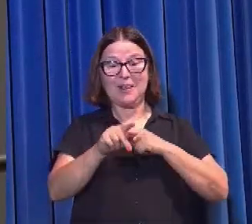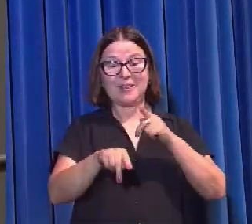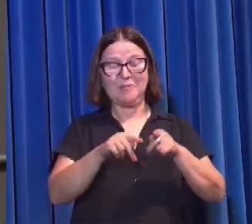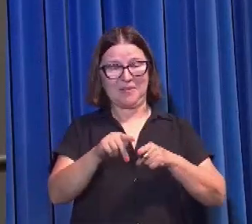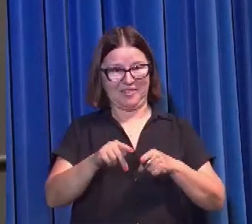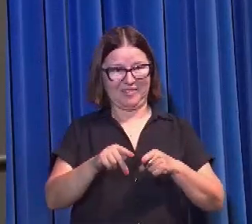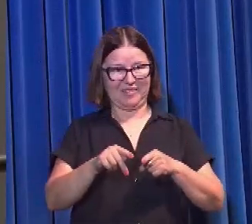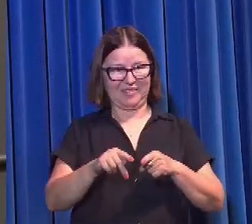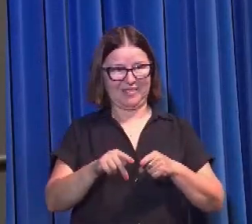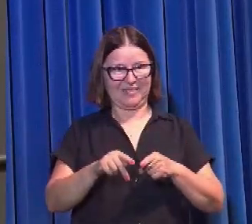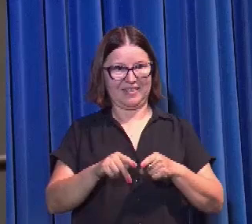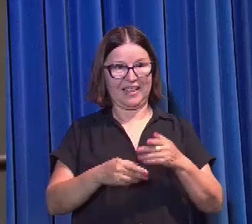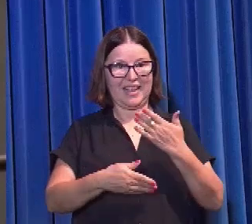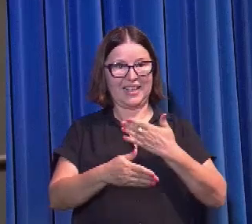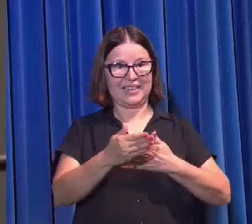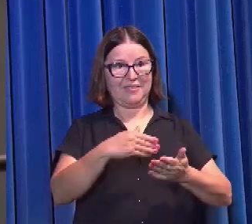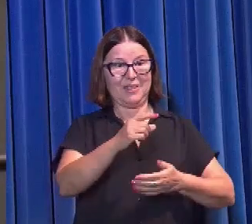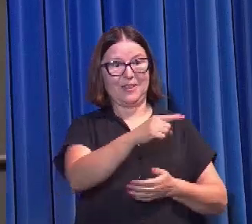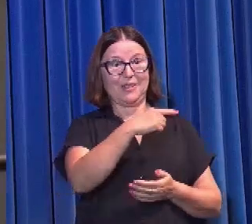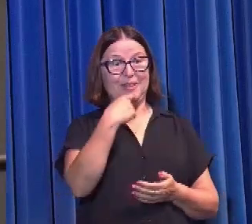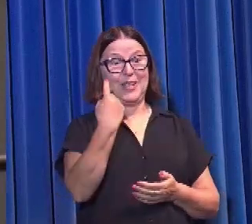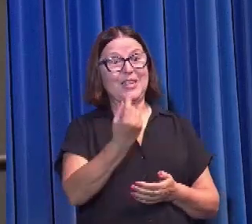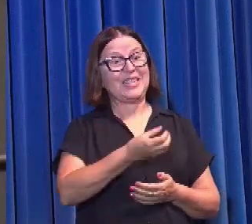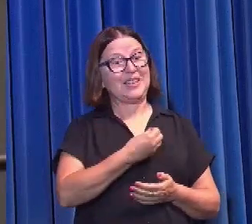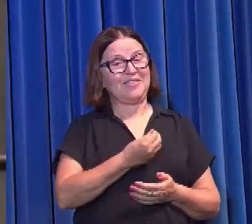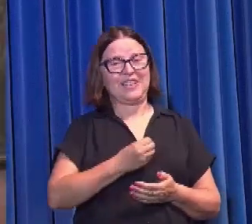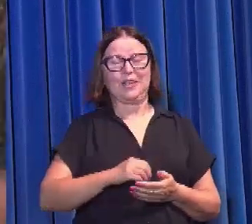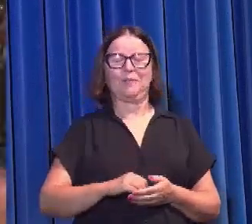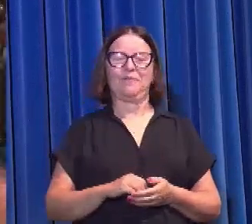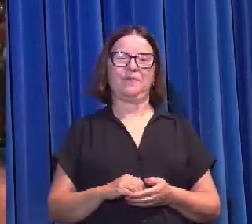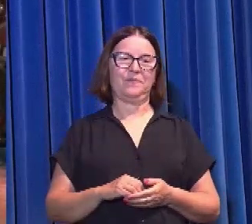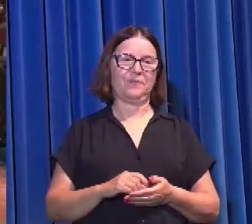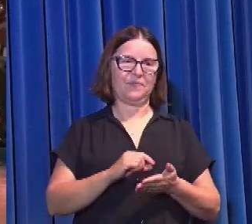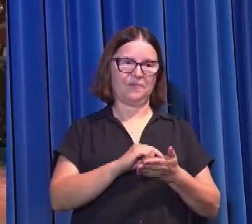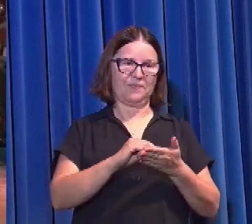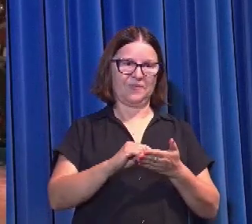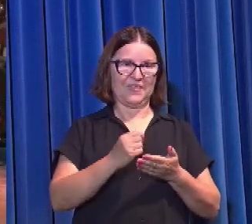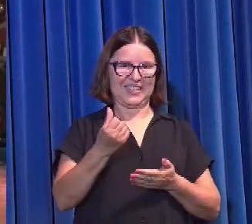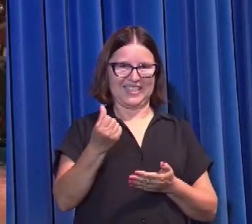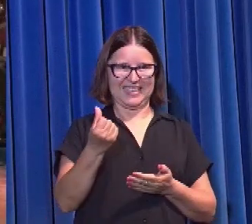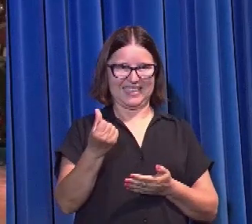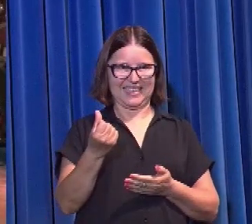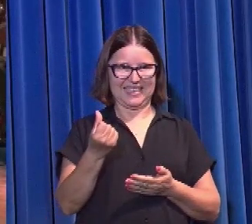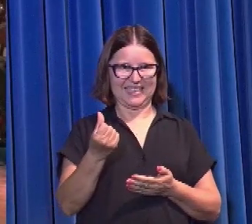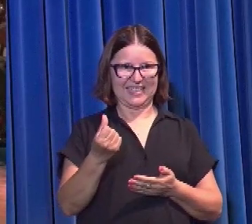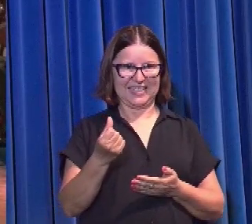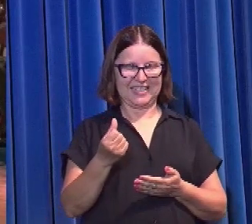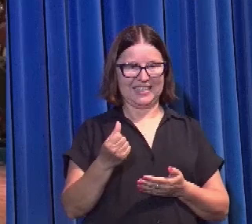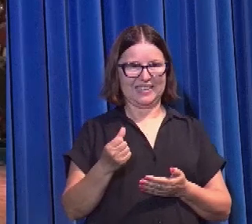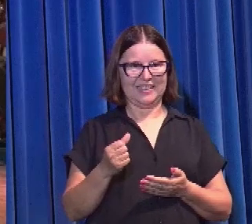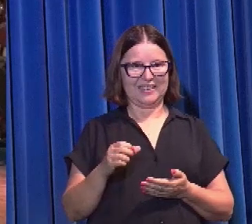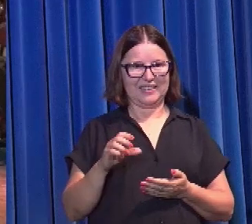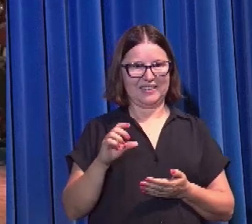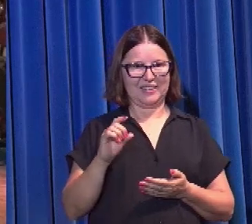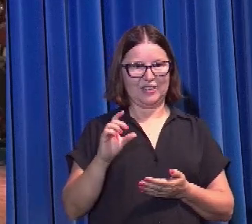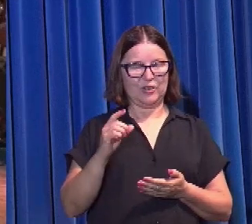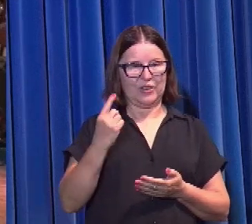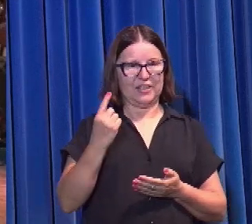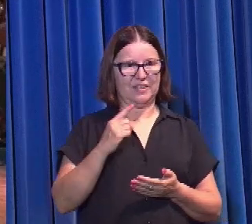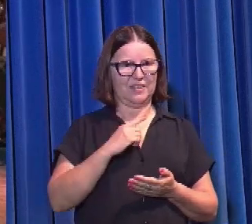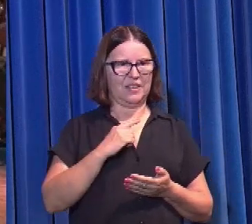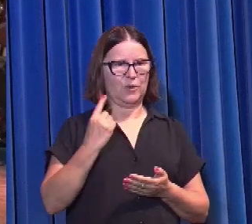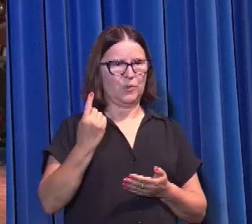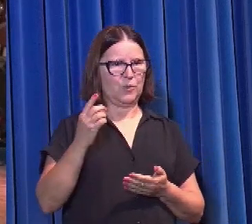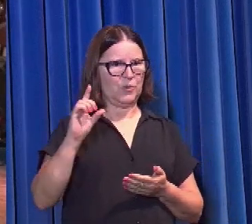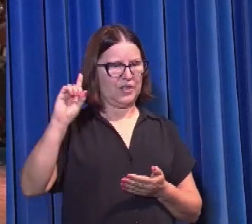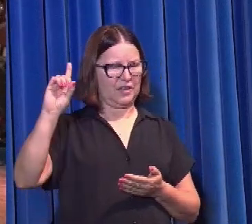E aí, voltando no versículo 6, aqui eu quero chamar a atenção para vocês, irmãos. Há um só Deus e Pai de todos, o qual é sobre todos